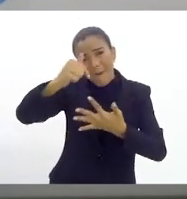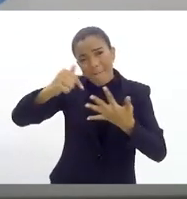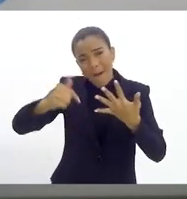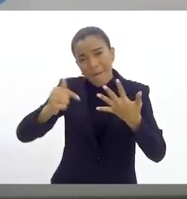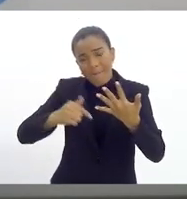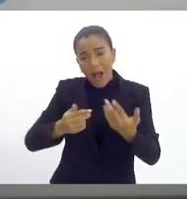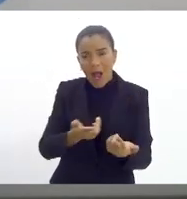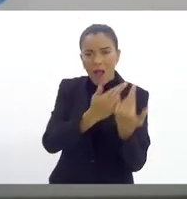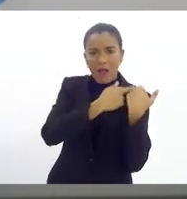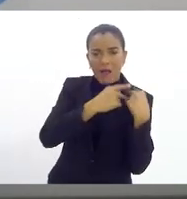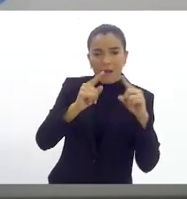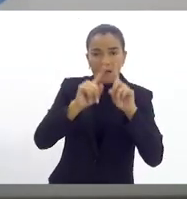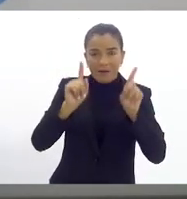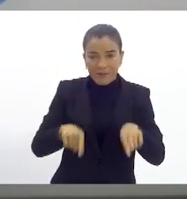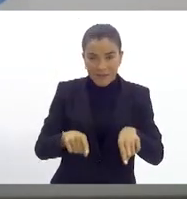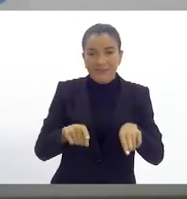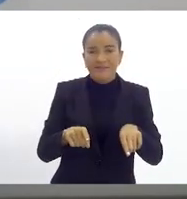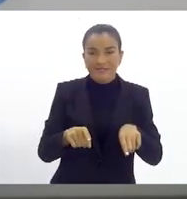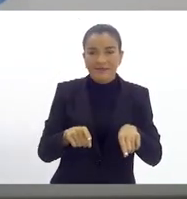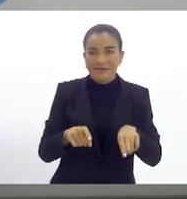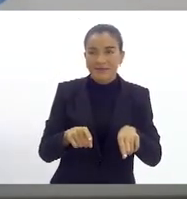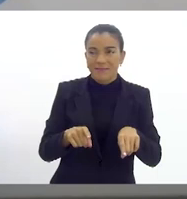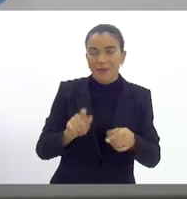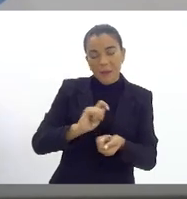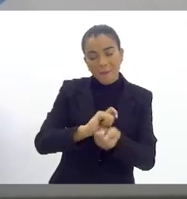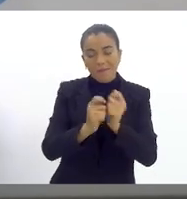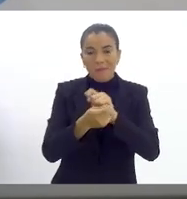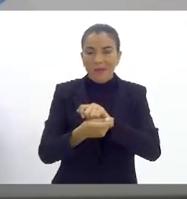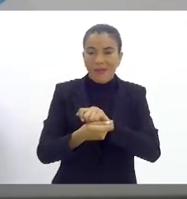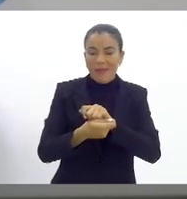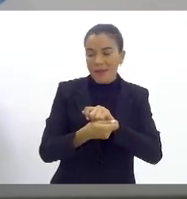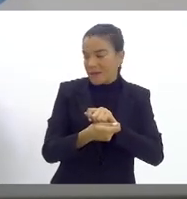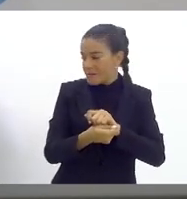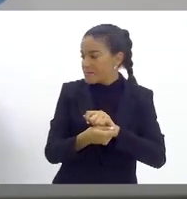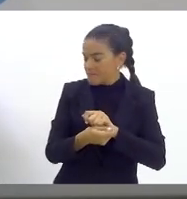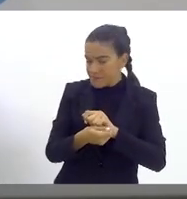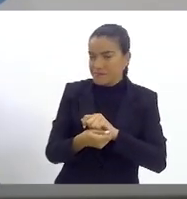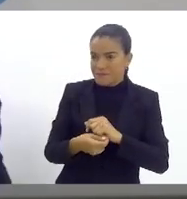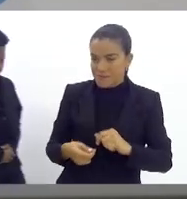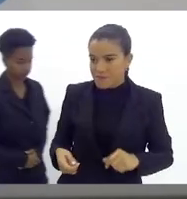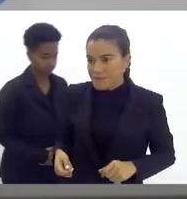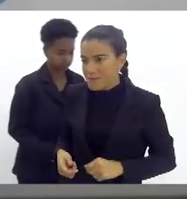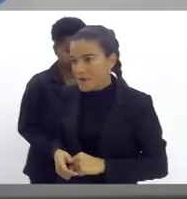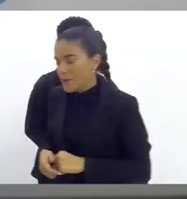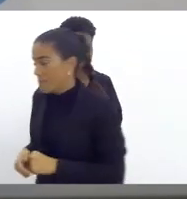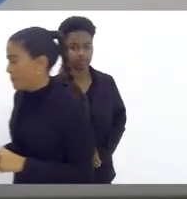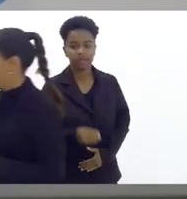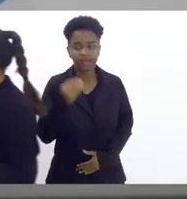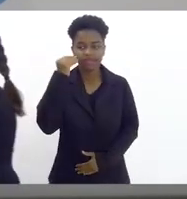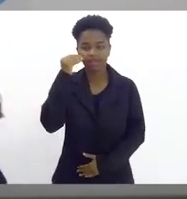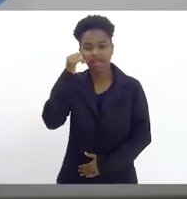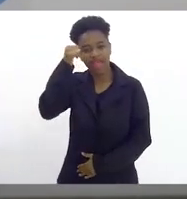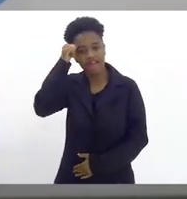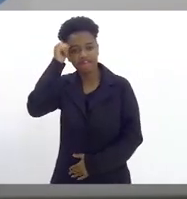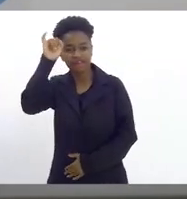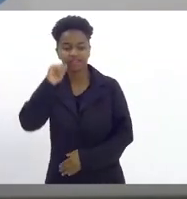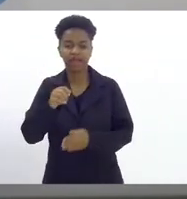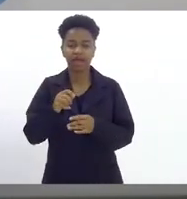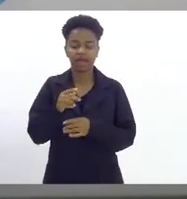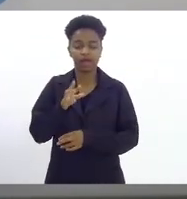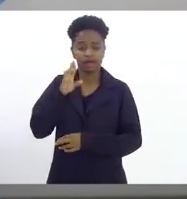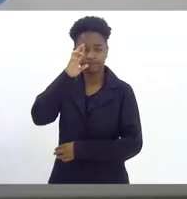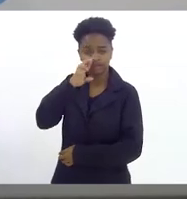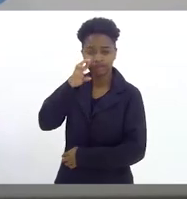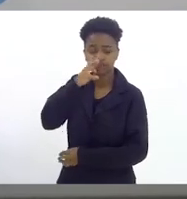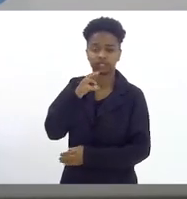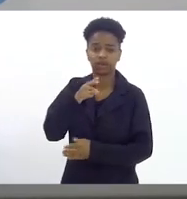que tem se configurado como uma obra para desviar da fiscalização dos sindicatos dos profissionais